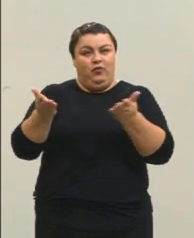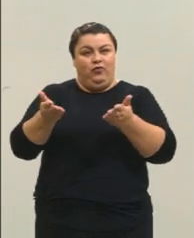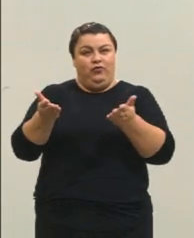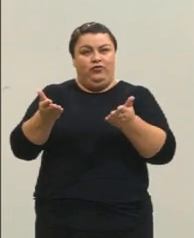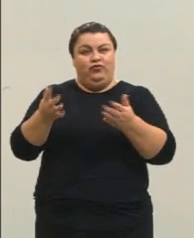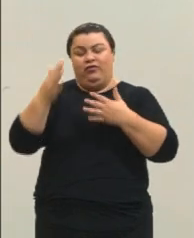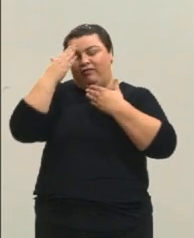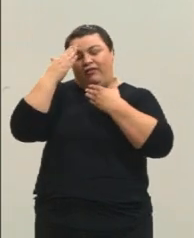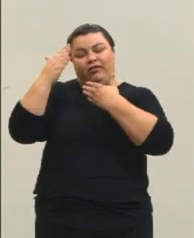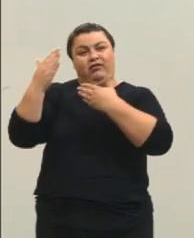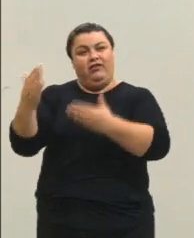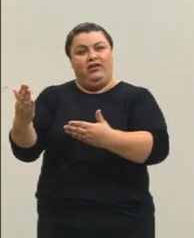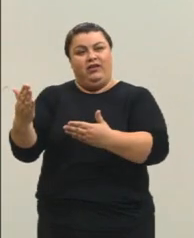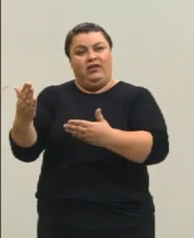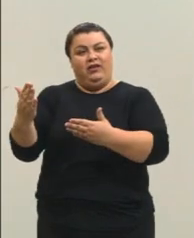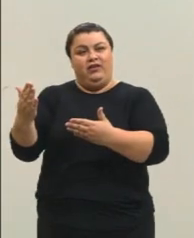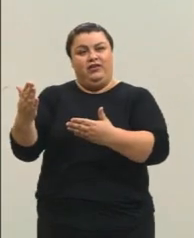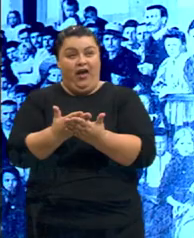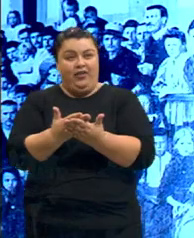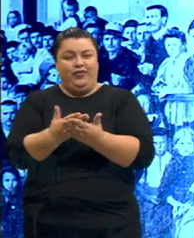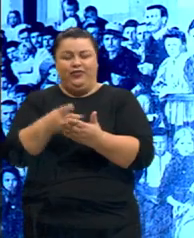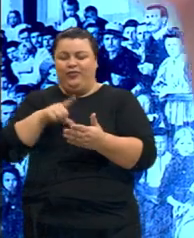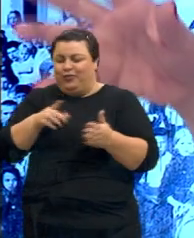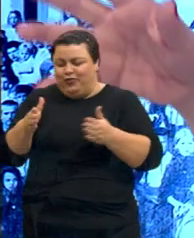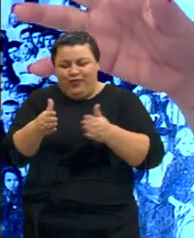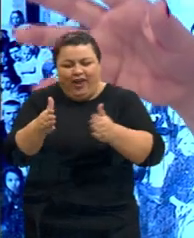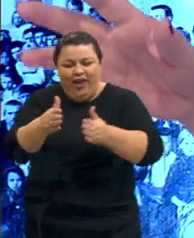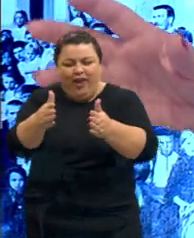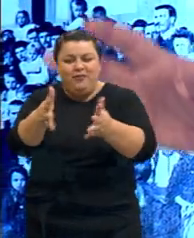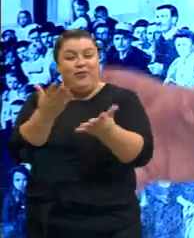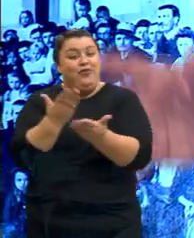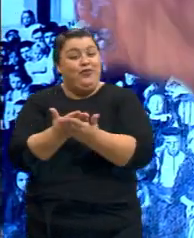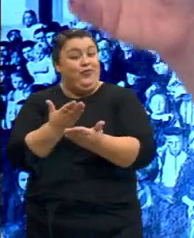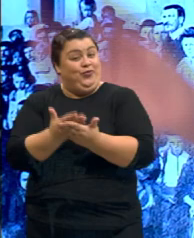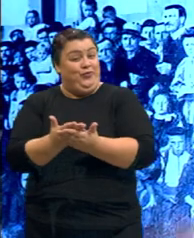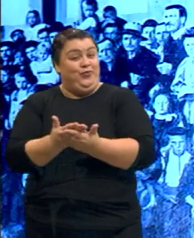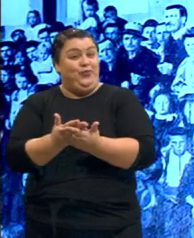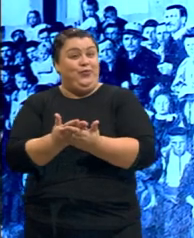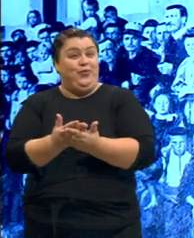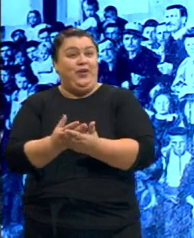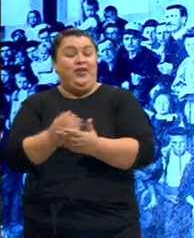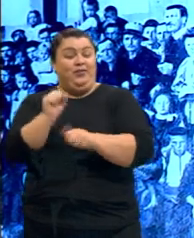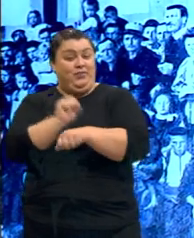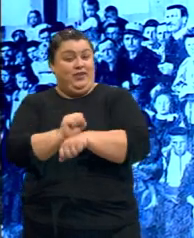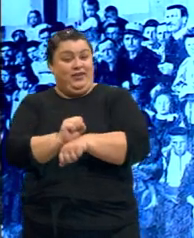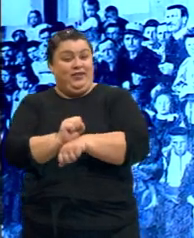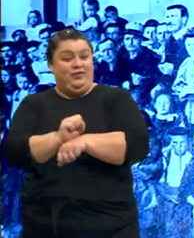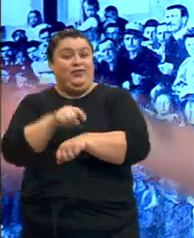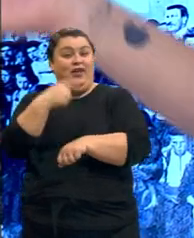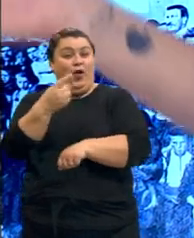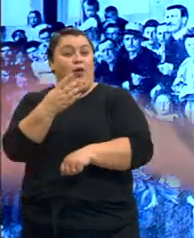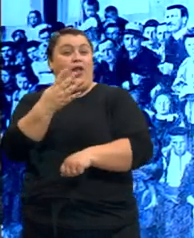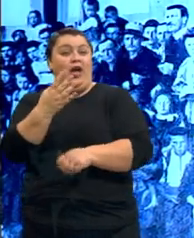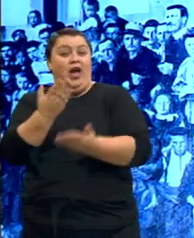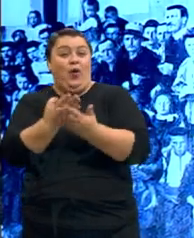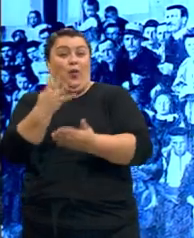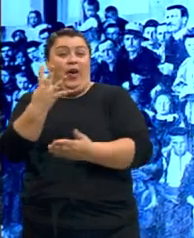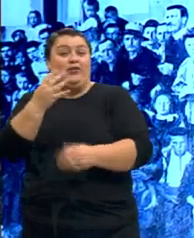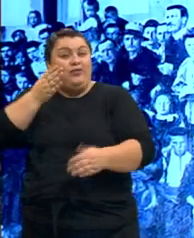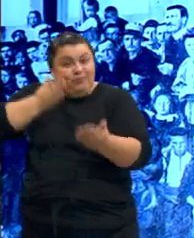para conversar com a gente hoje temos um caminho longo e bonito aí pela frente aguardo vocês na aula e